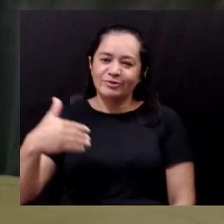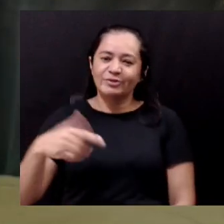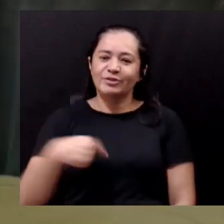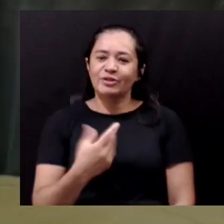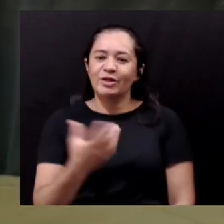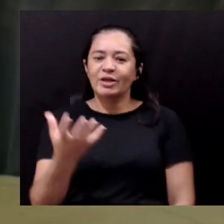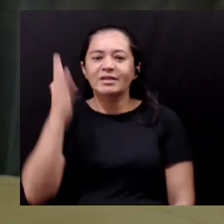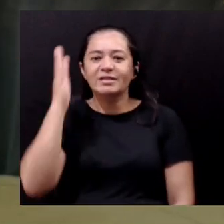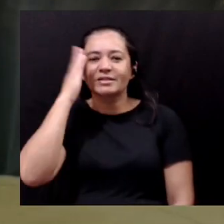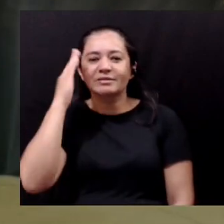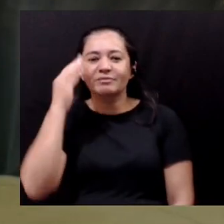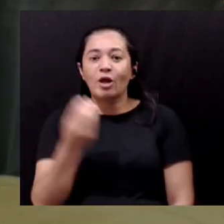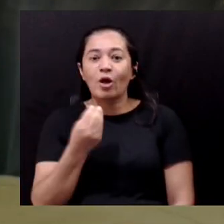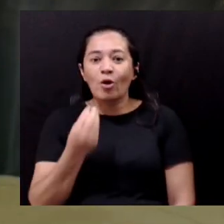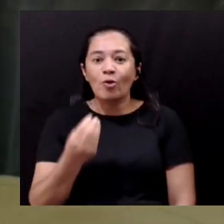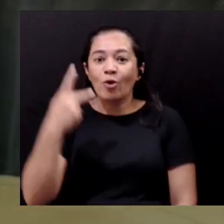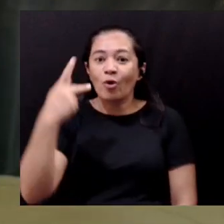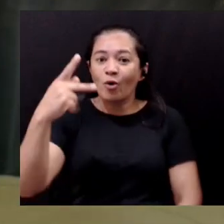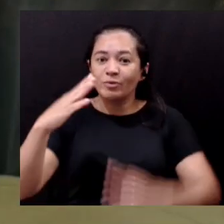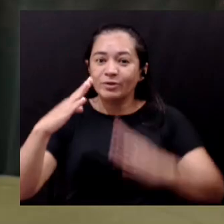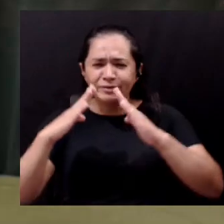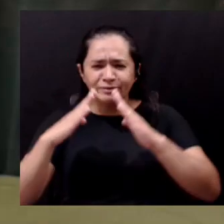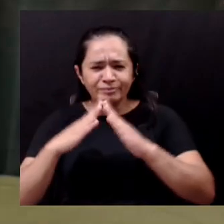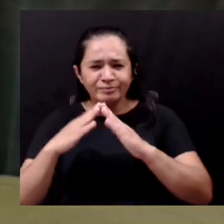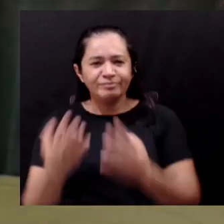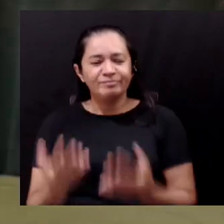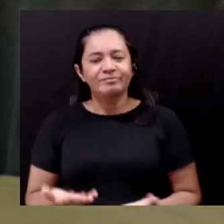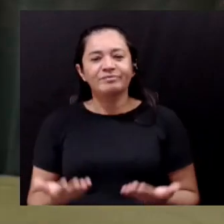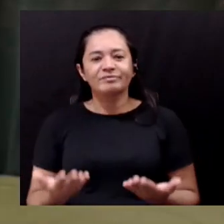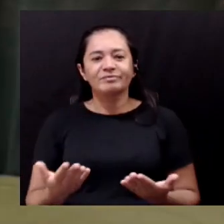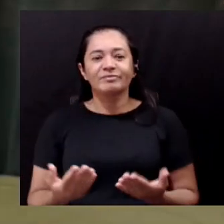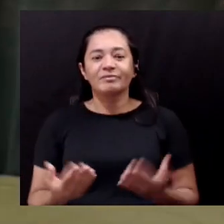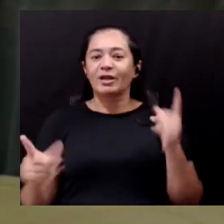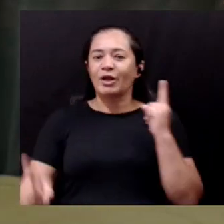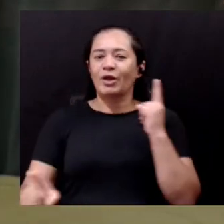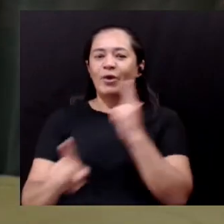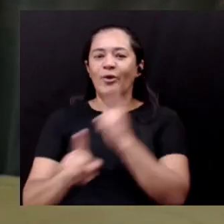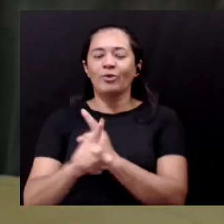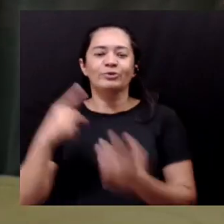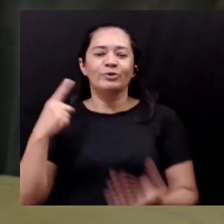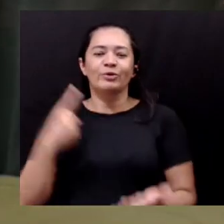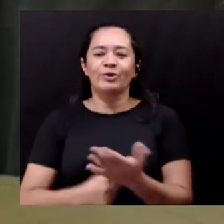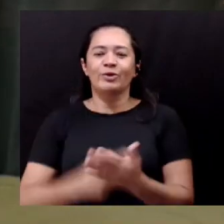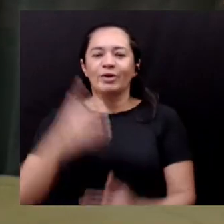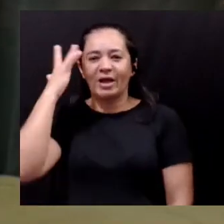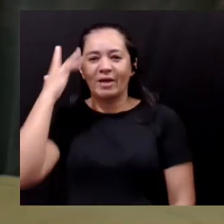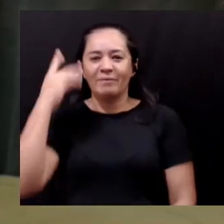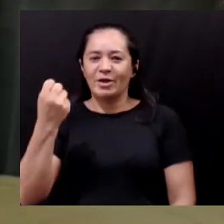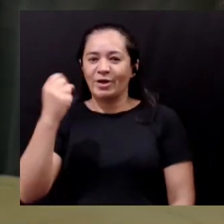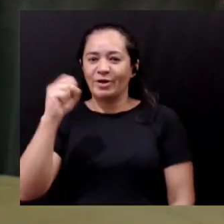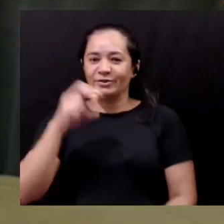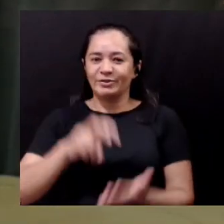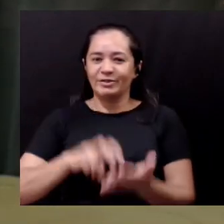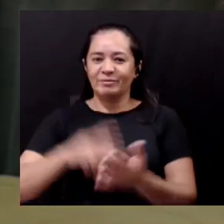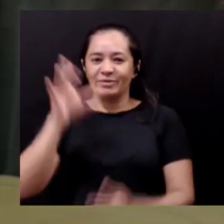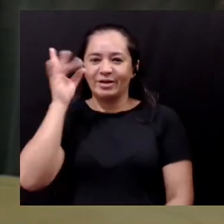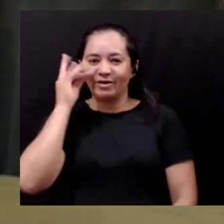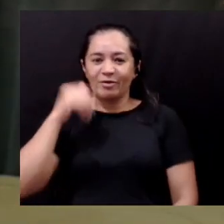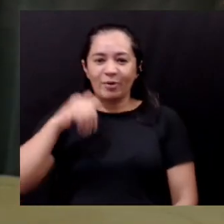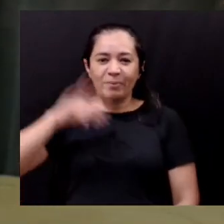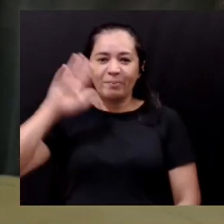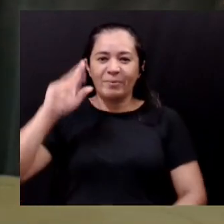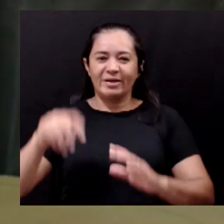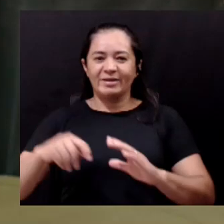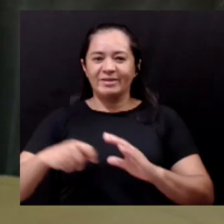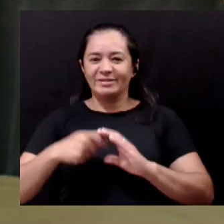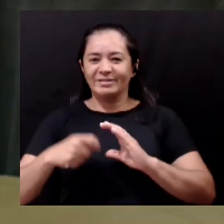na sua casa. Então, encontro marcado amanhã, a partir das 8 da manhã, ao vivo, com mais uma